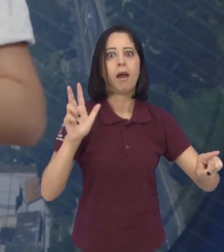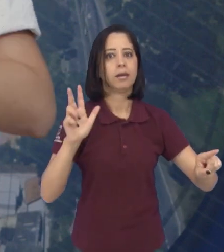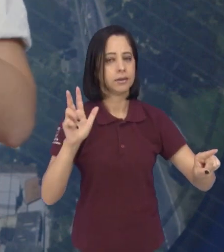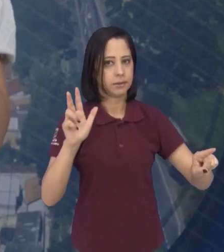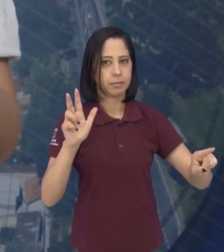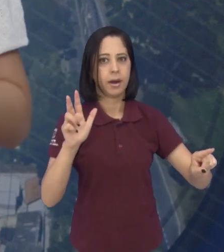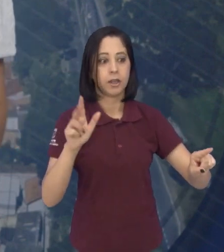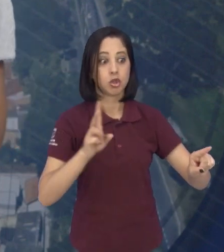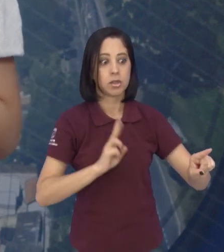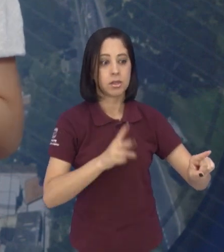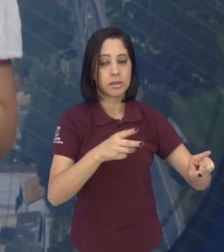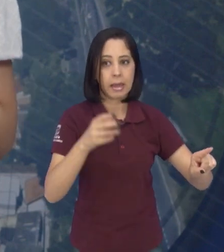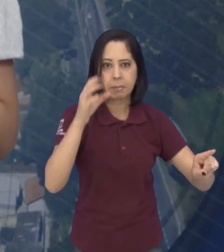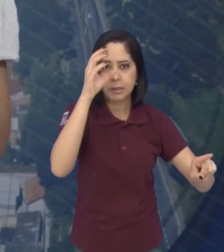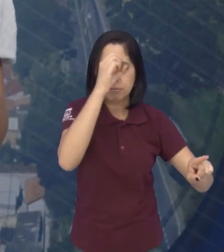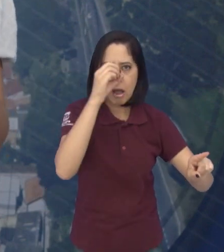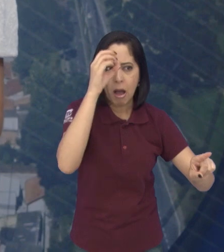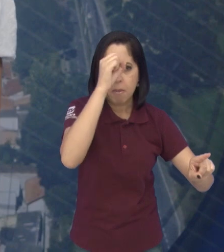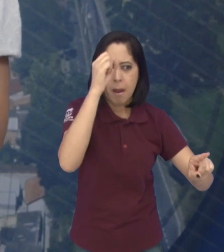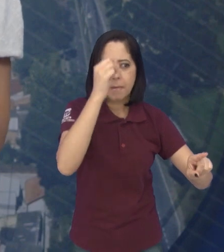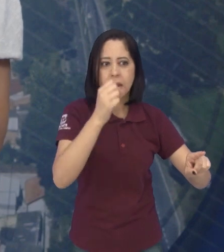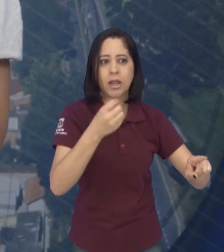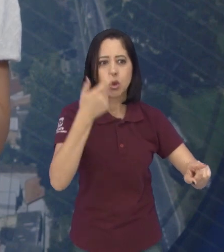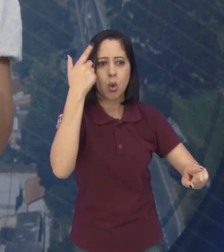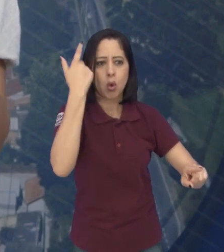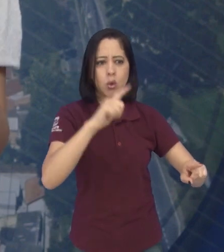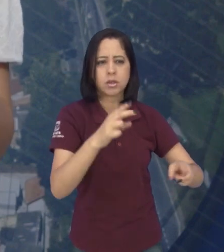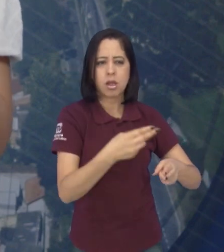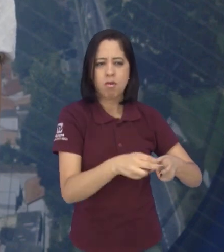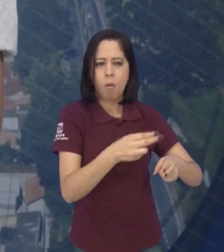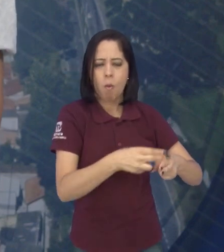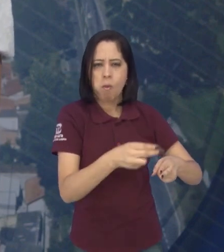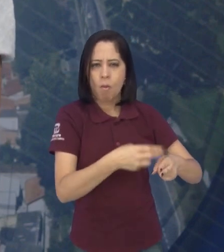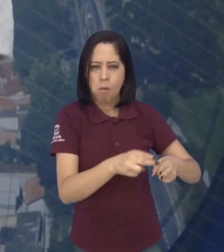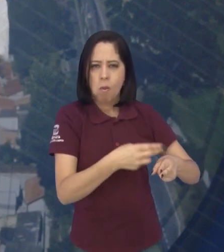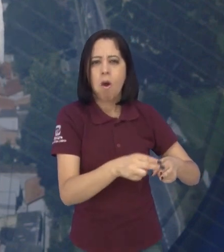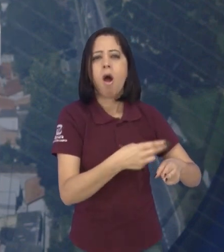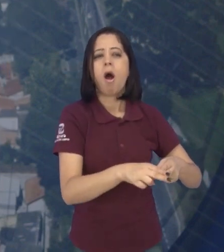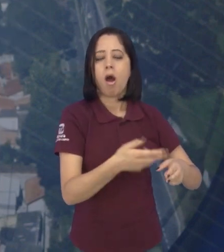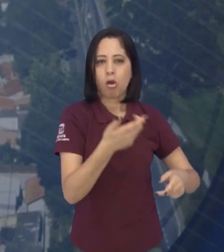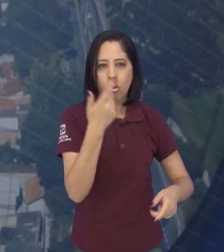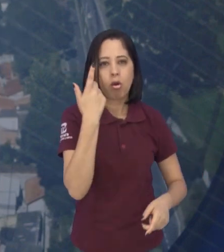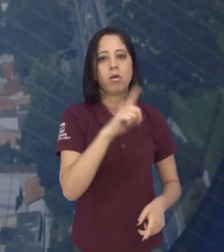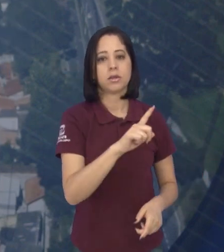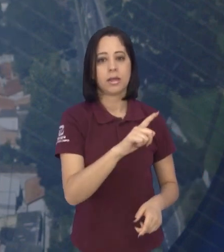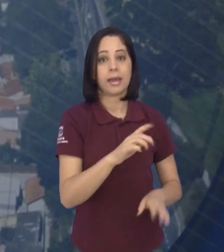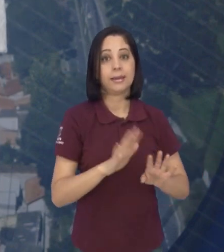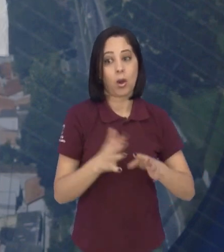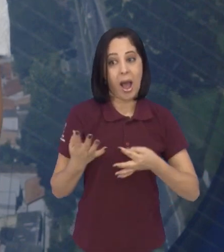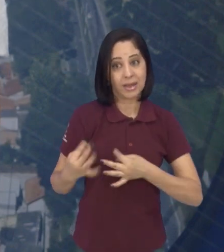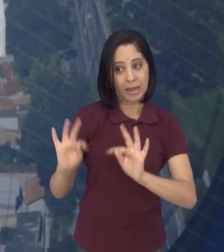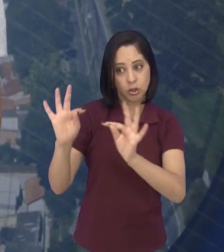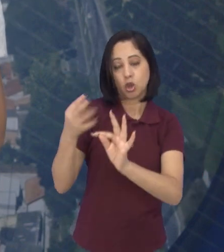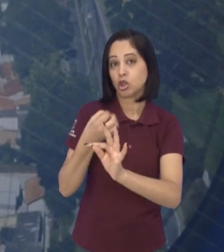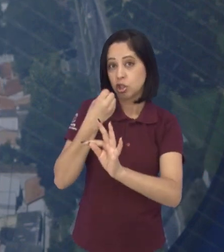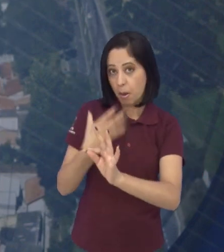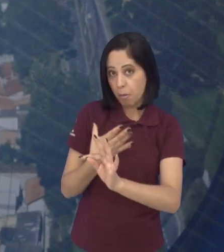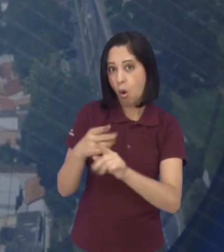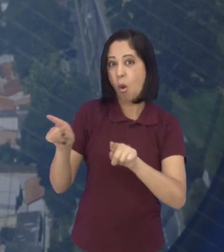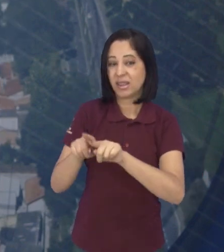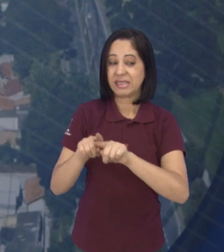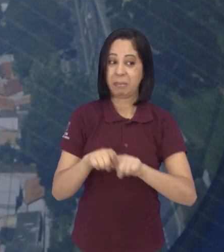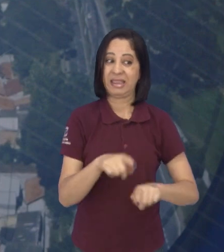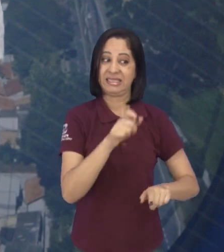né? Conseguem novas tecnologias, né? Que, como a gente falou, a tecnologia, ela é usada para o bem, mas também tem gente que utiliza para o